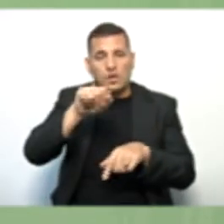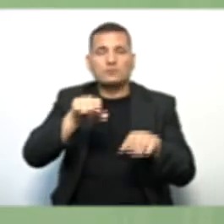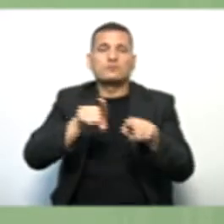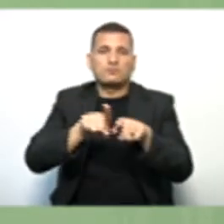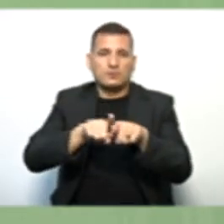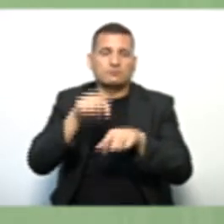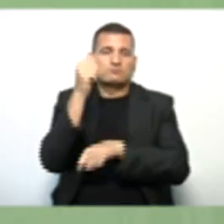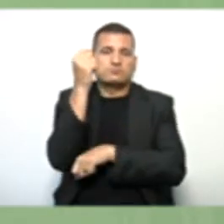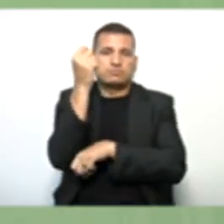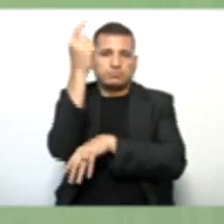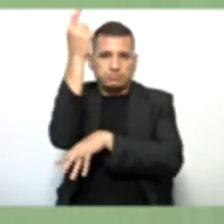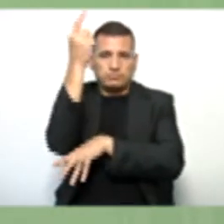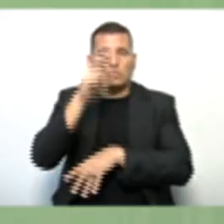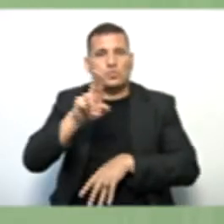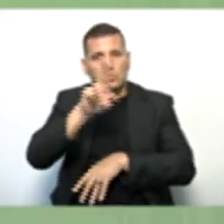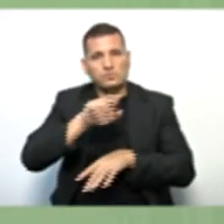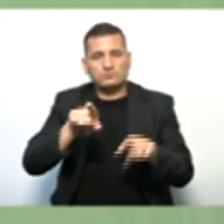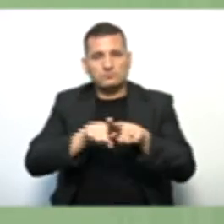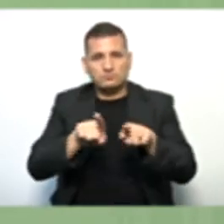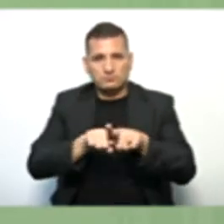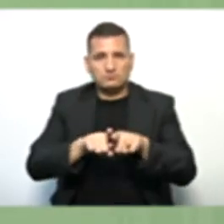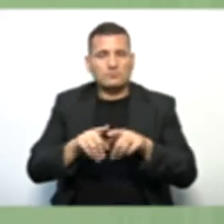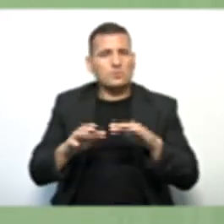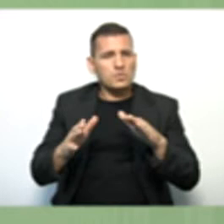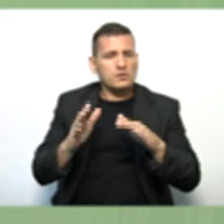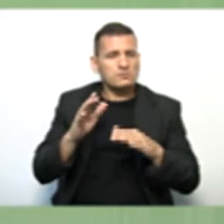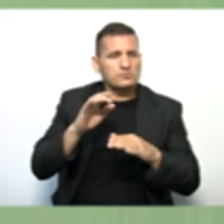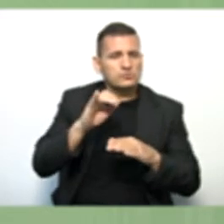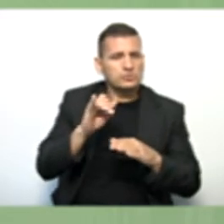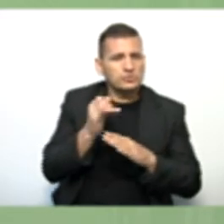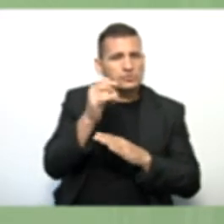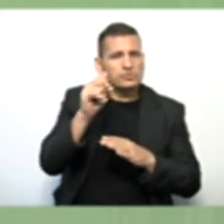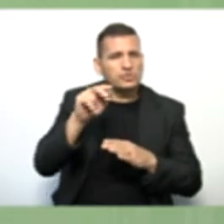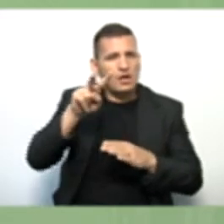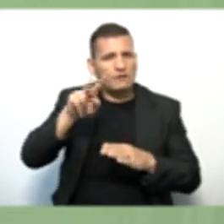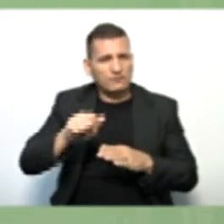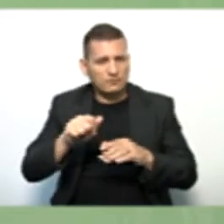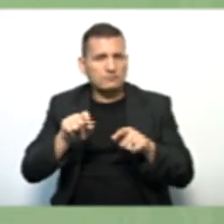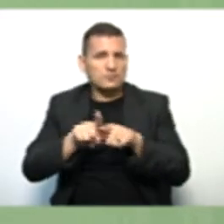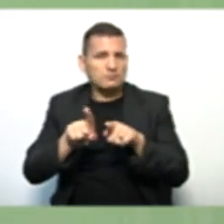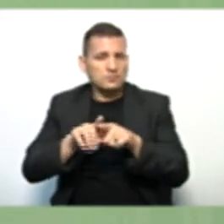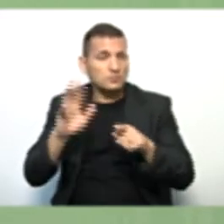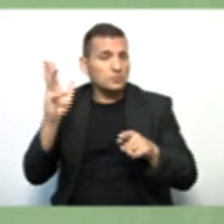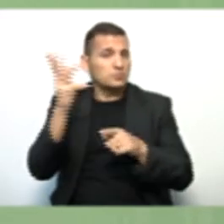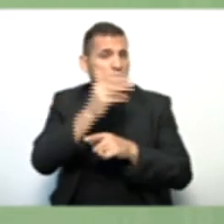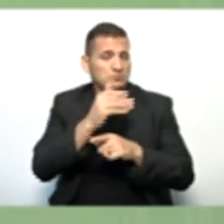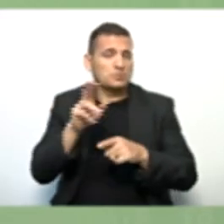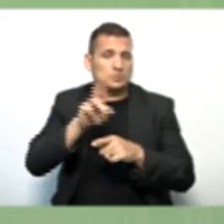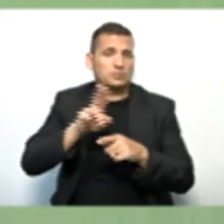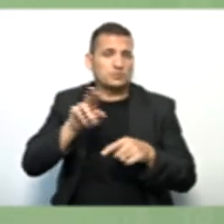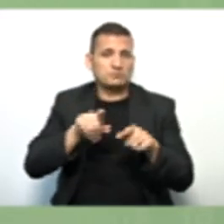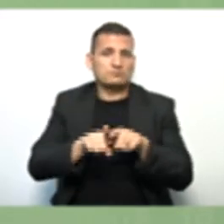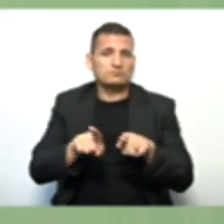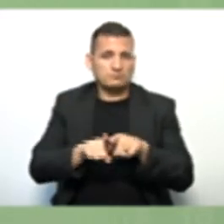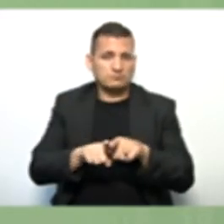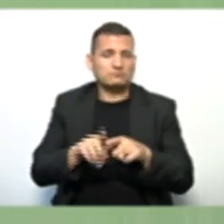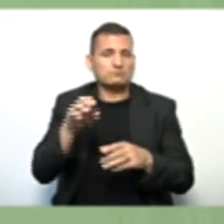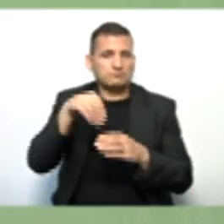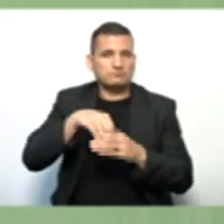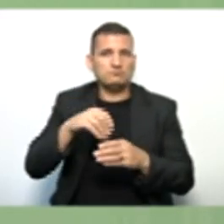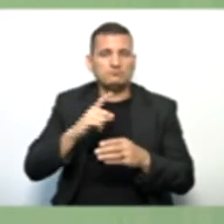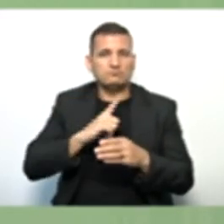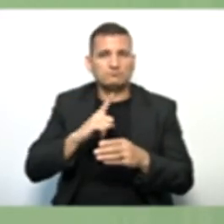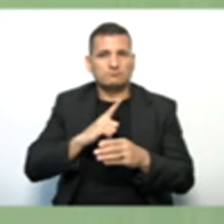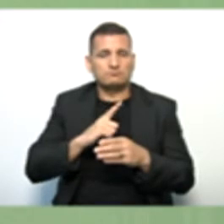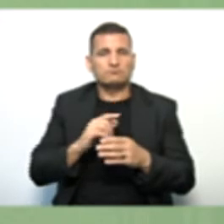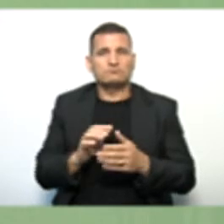sim, professor. Tá certo? Eu acho que o JavaScript é utilizado por todo mundo, porque todo mundo que tem página web tem JavaScript, né, professor? Não é